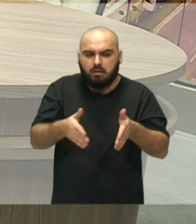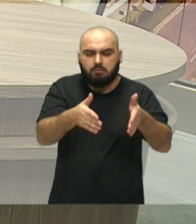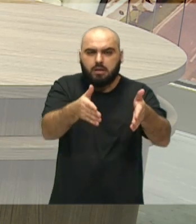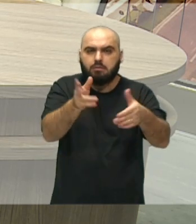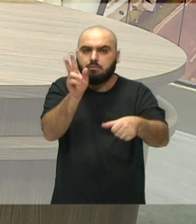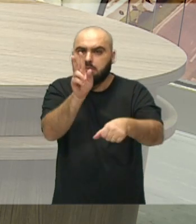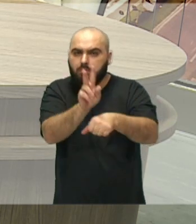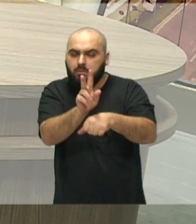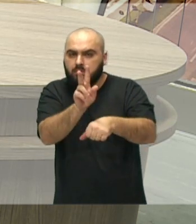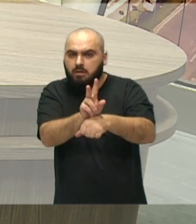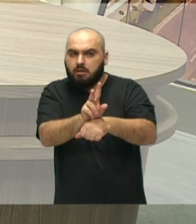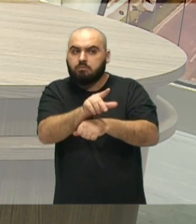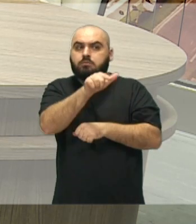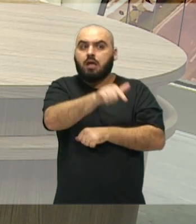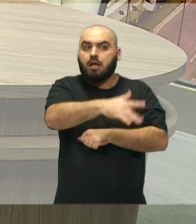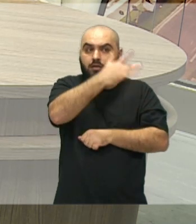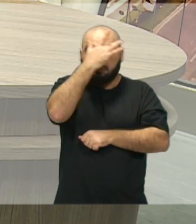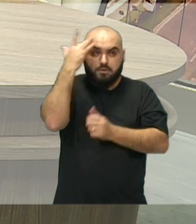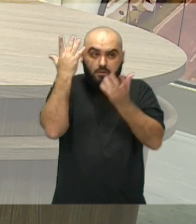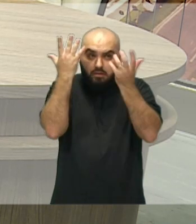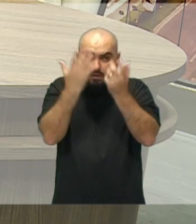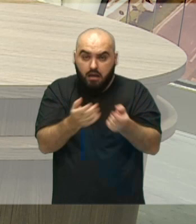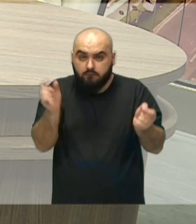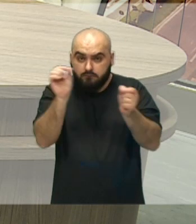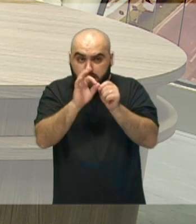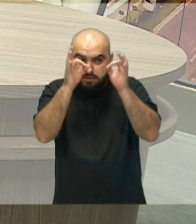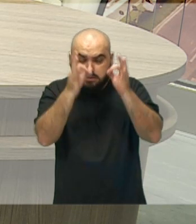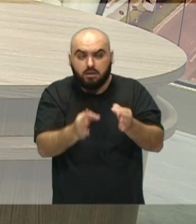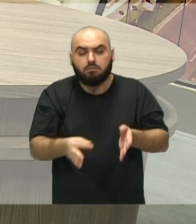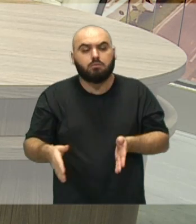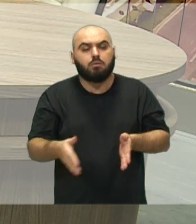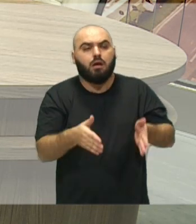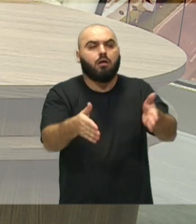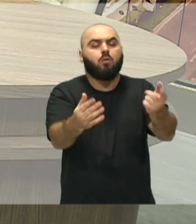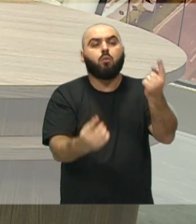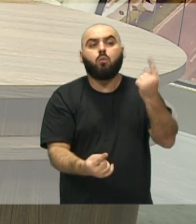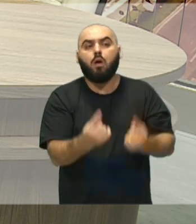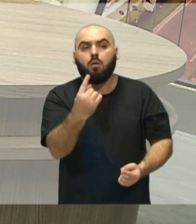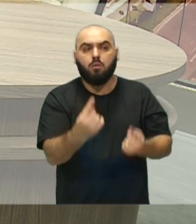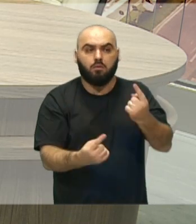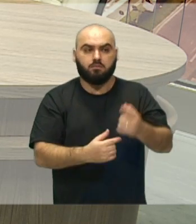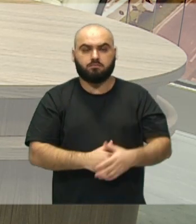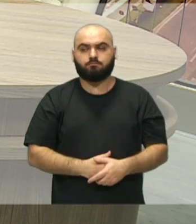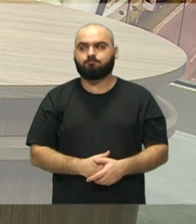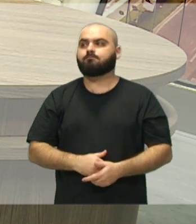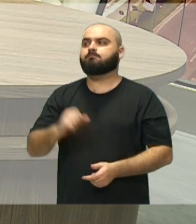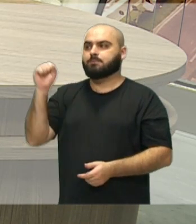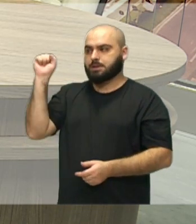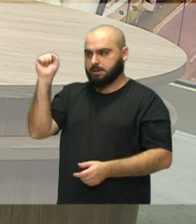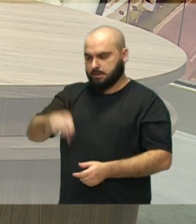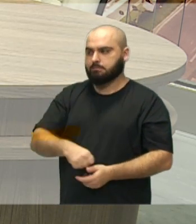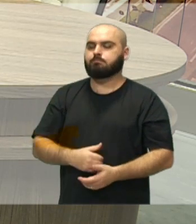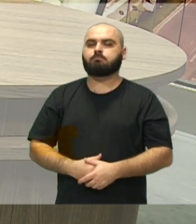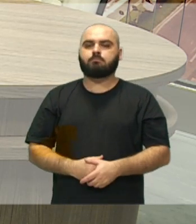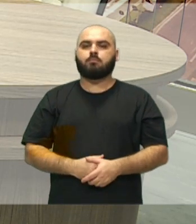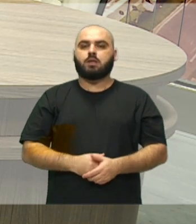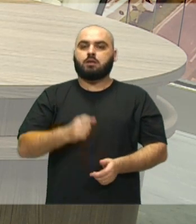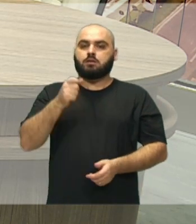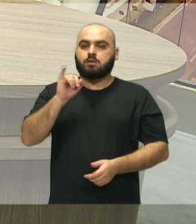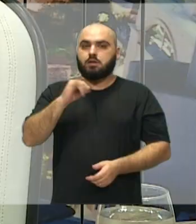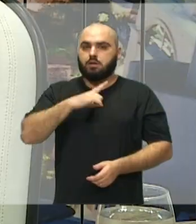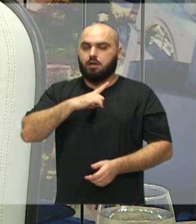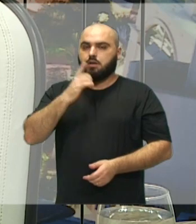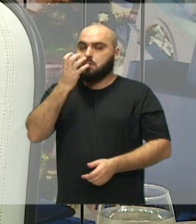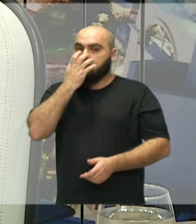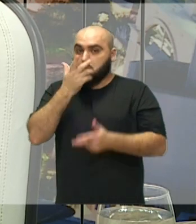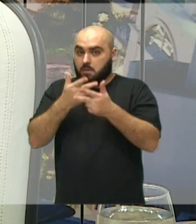para essa pessoa que também quer fazer agora, a partir de agora, o certo? Sim, na verdade, a entrega voluntária, se você tem um animal